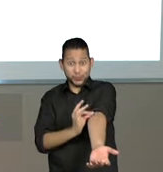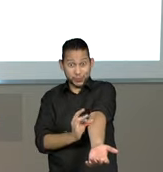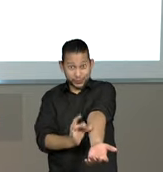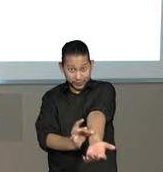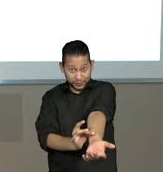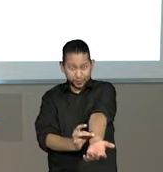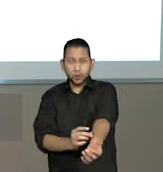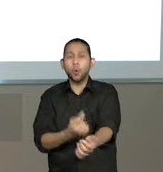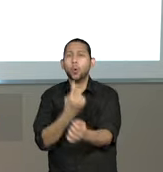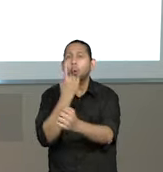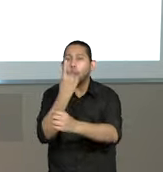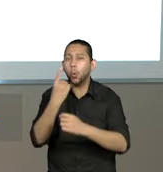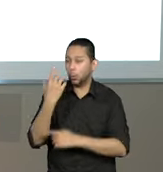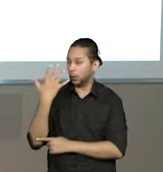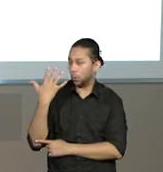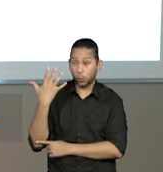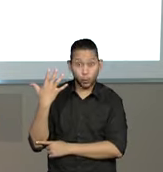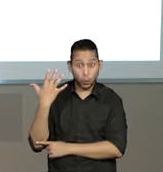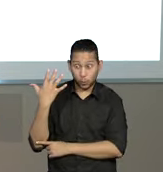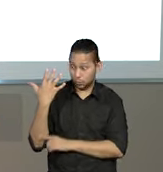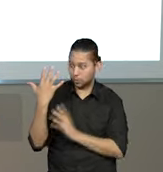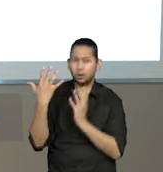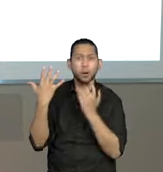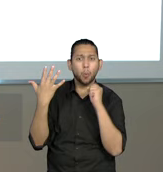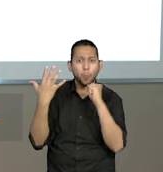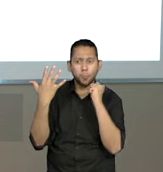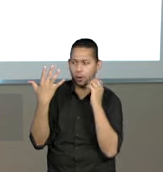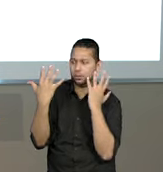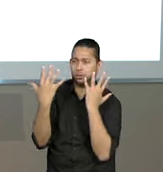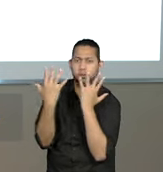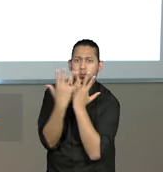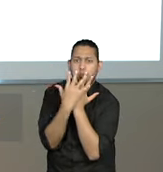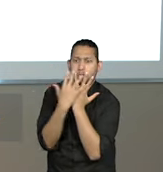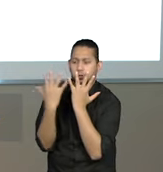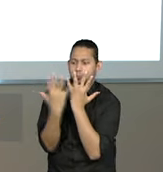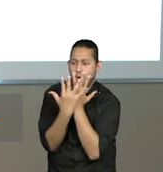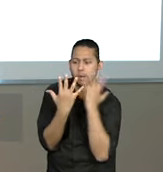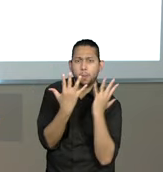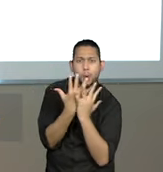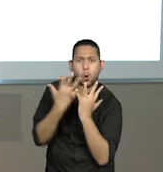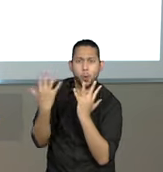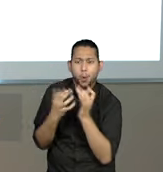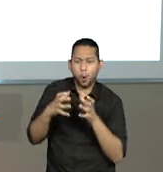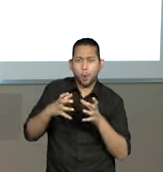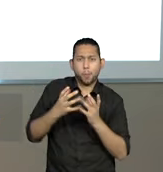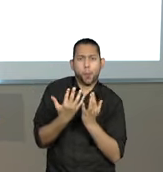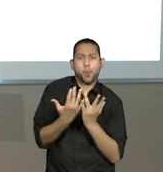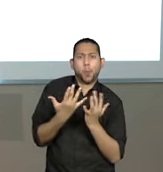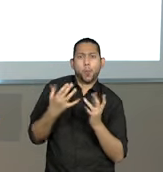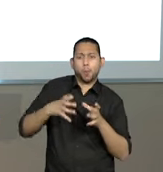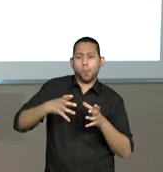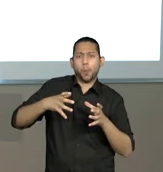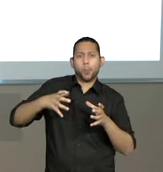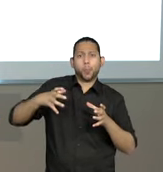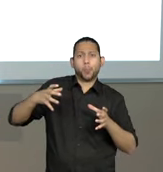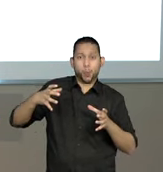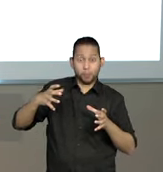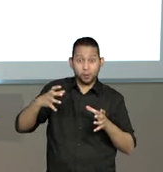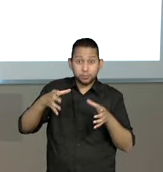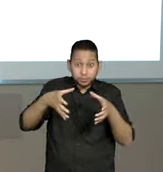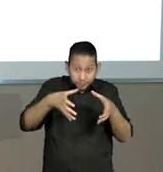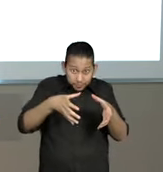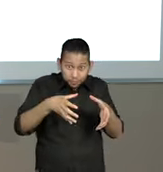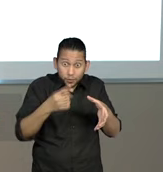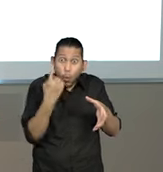cada neurônio daquele pode estar mandando um tipo de informação que vai estar